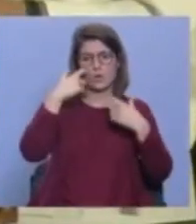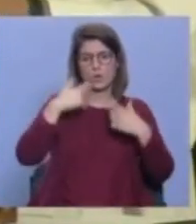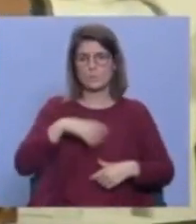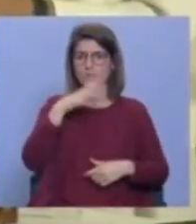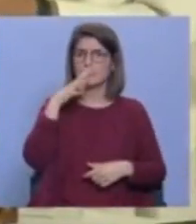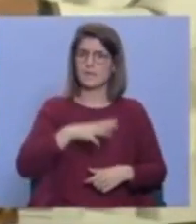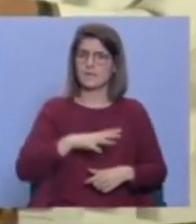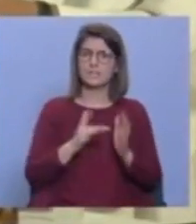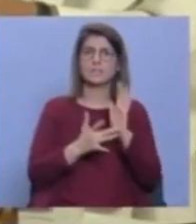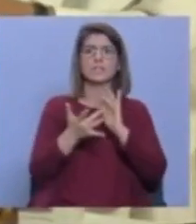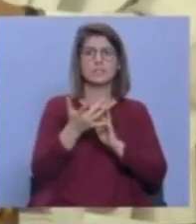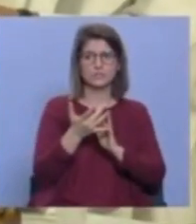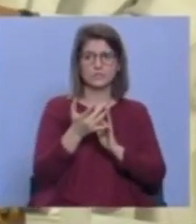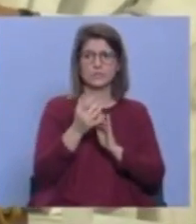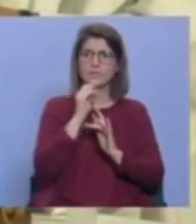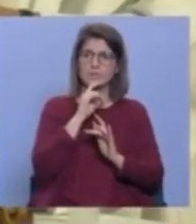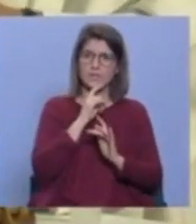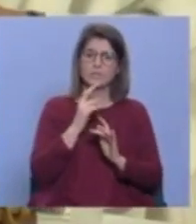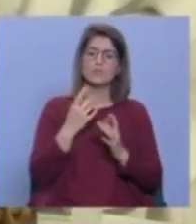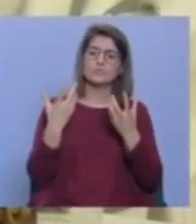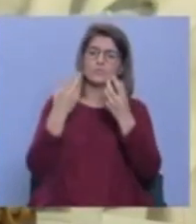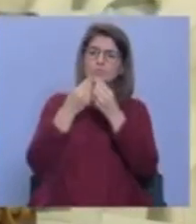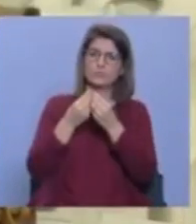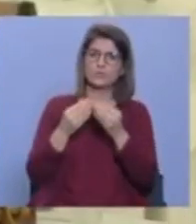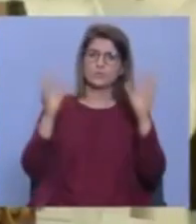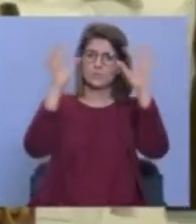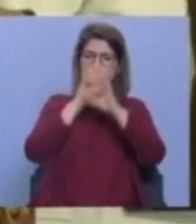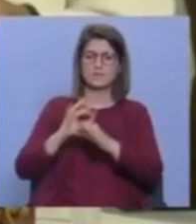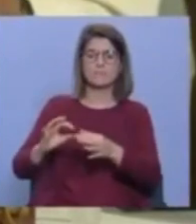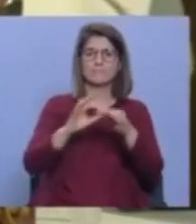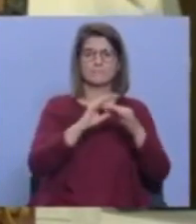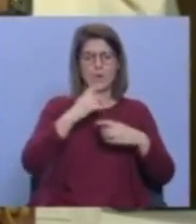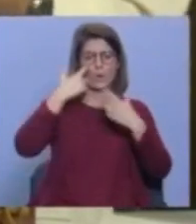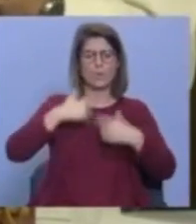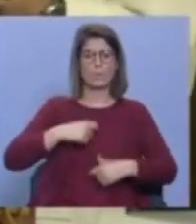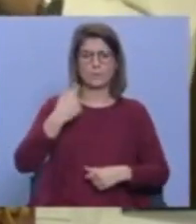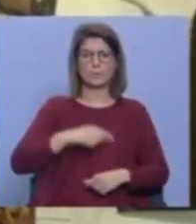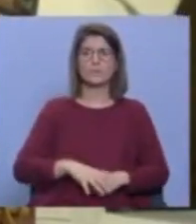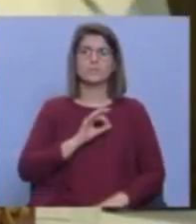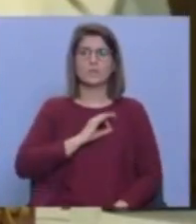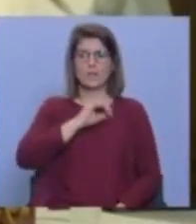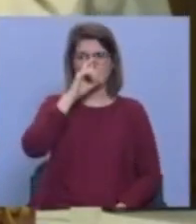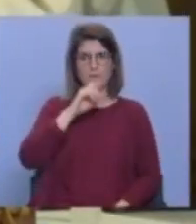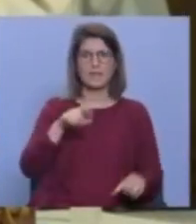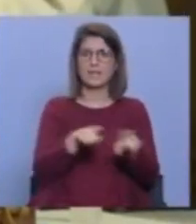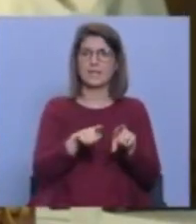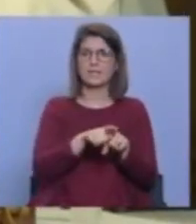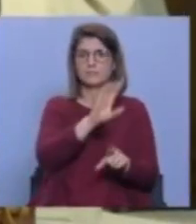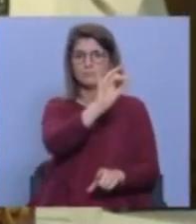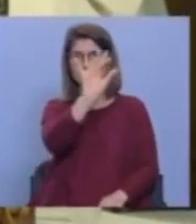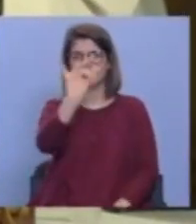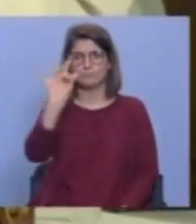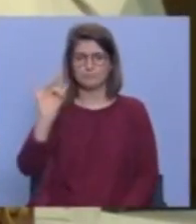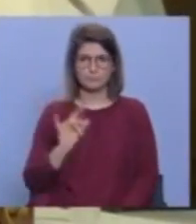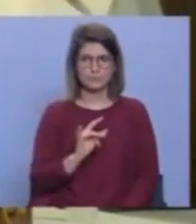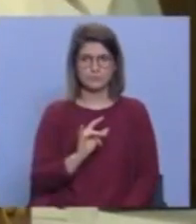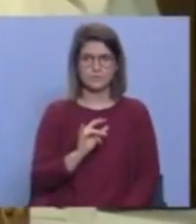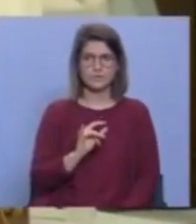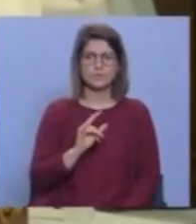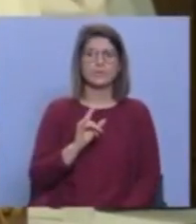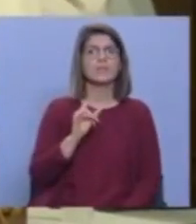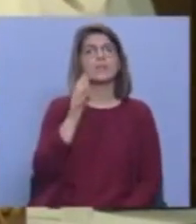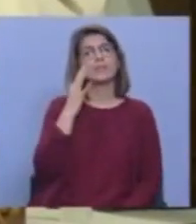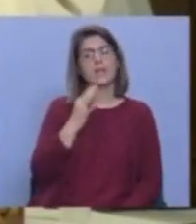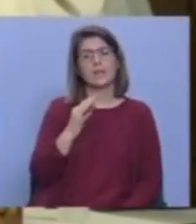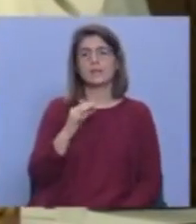sangue de Cristo, sejamos unidos pelo Espírito Santo num só corpo. Lembrai-vos, Senhor, da vossa Igreja dispersa por toda a terra e